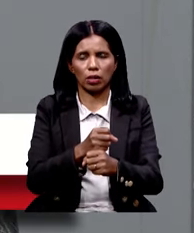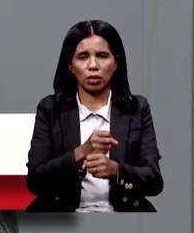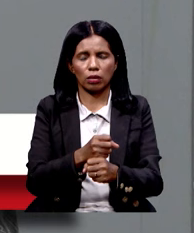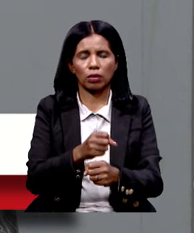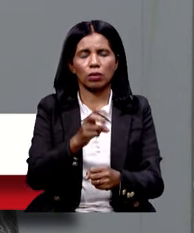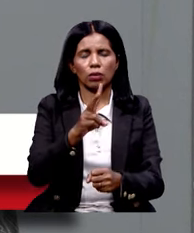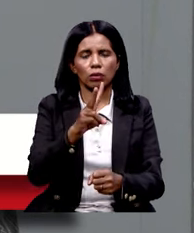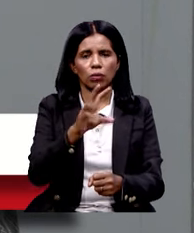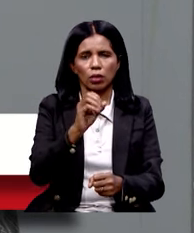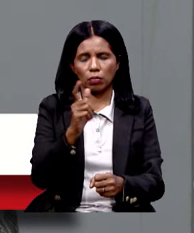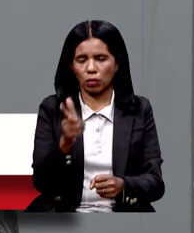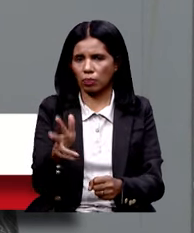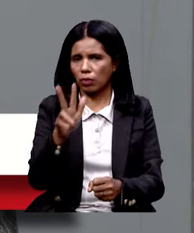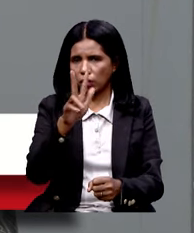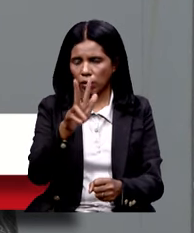2023, inclui